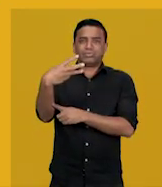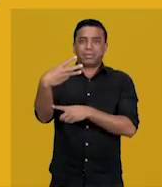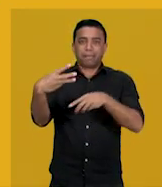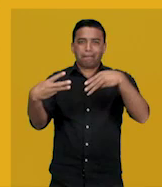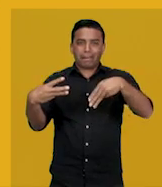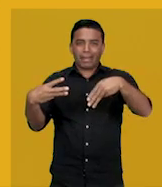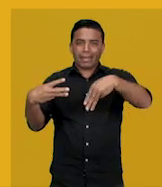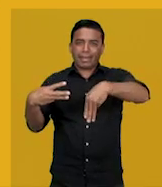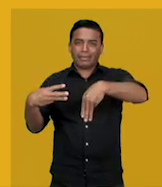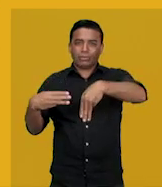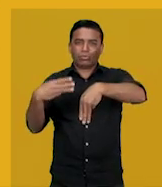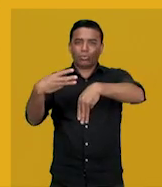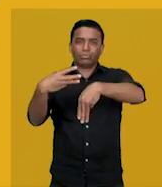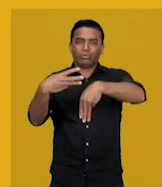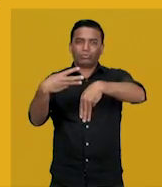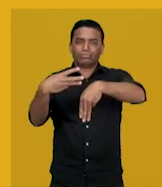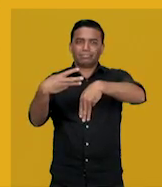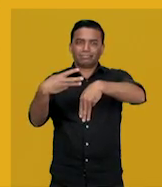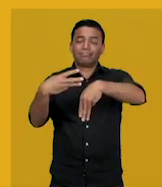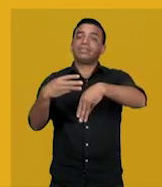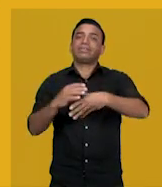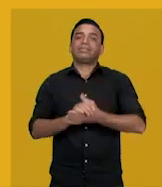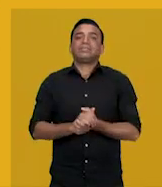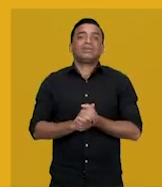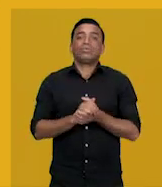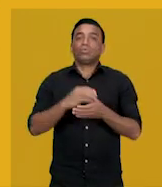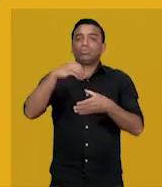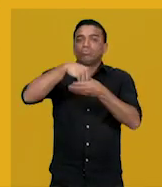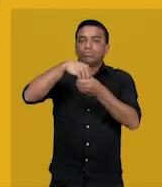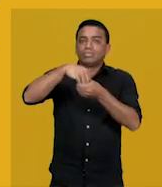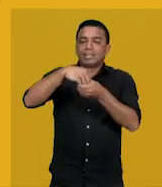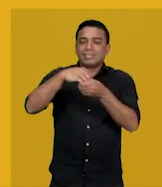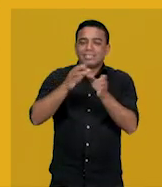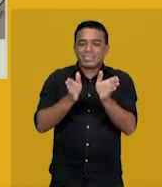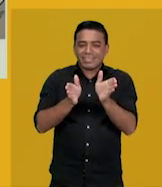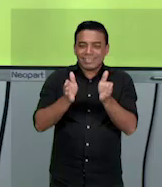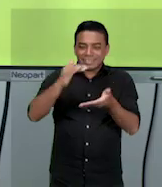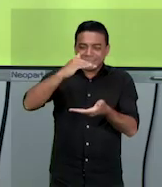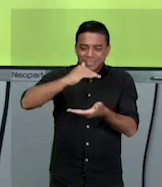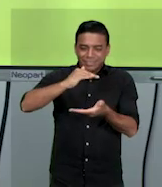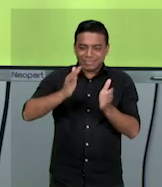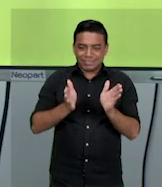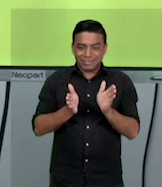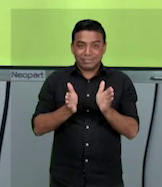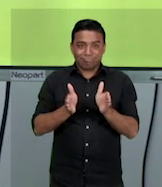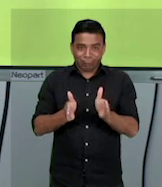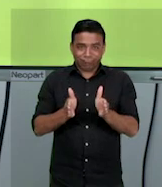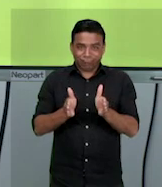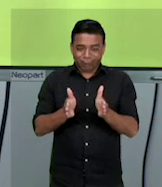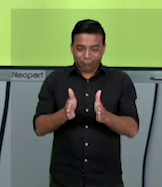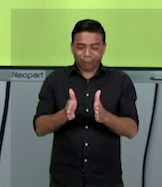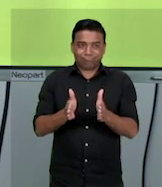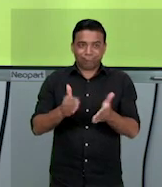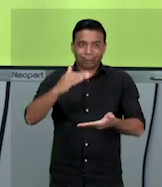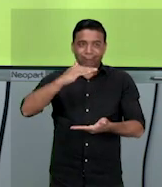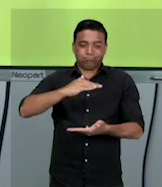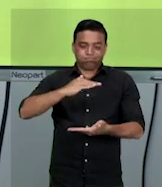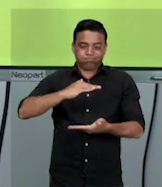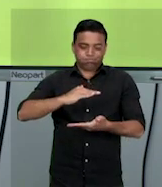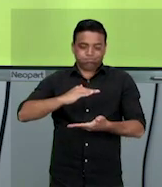cúbico corresponde ao espaço ocupado por um cubo. Então, nós vamos observar aqui um